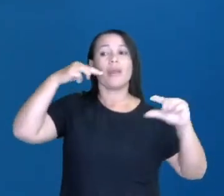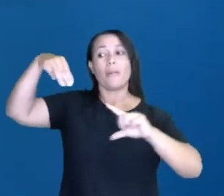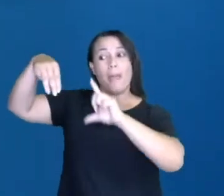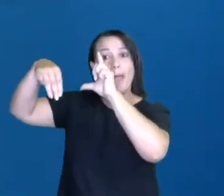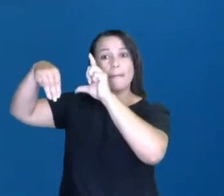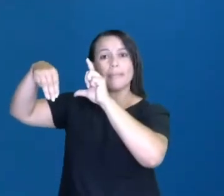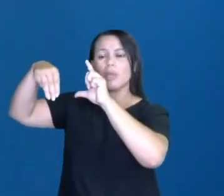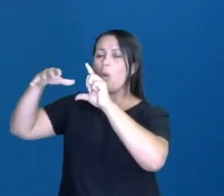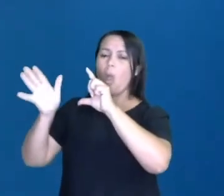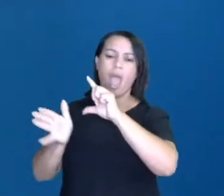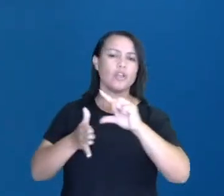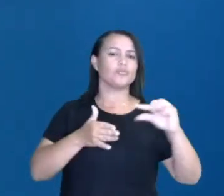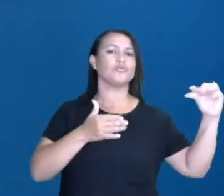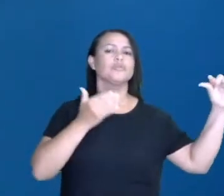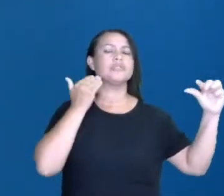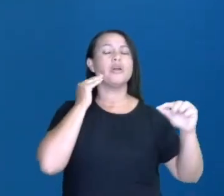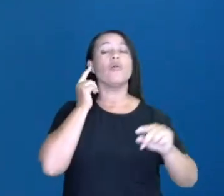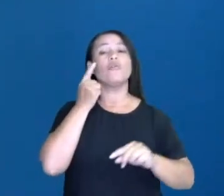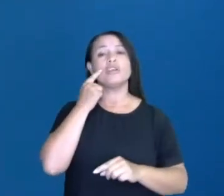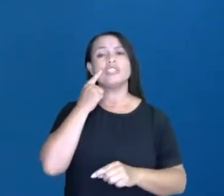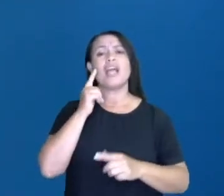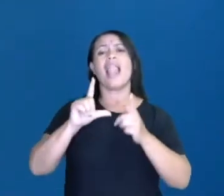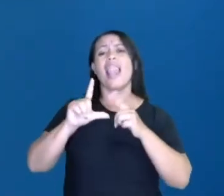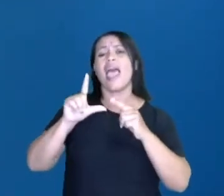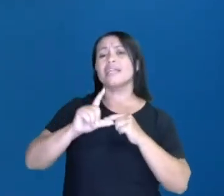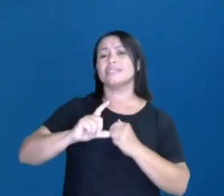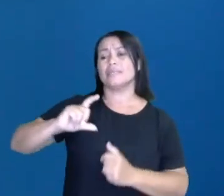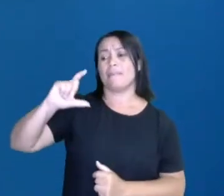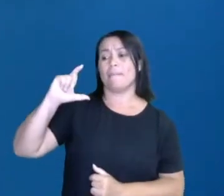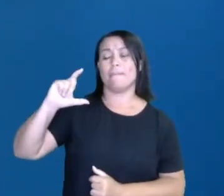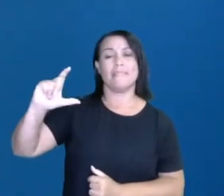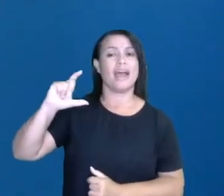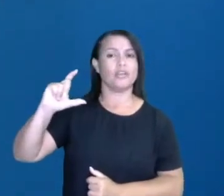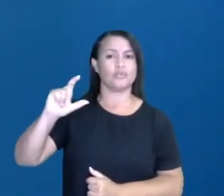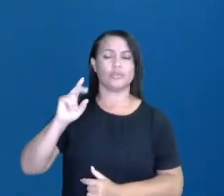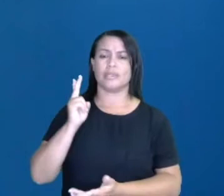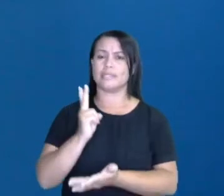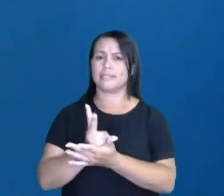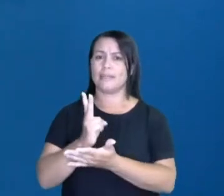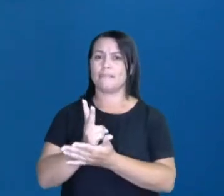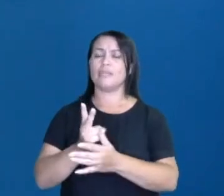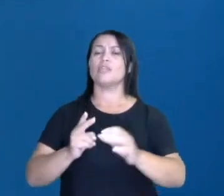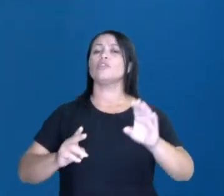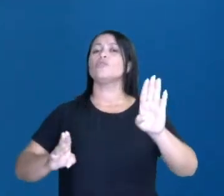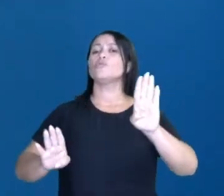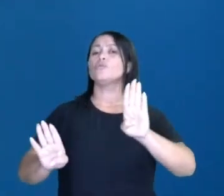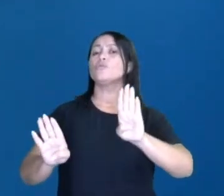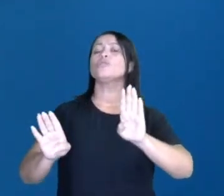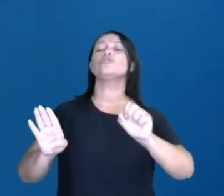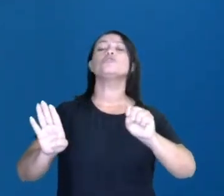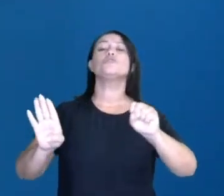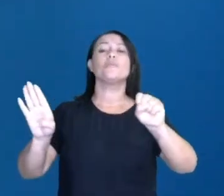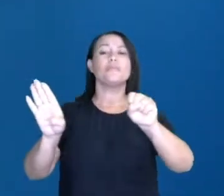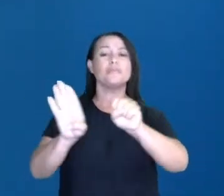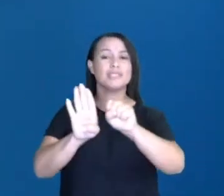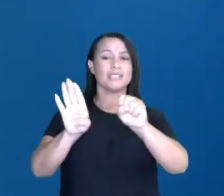maiúscula. Então, letras maiúsculas nos substantivos próprios. Vamos